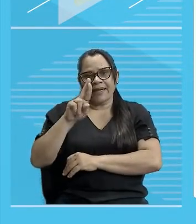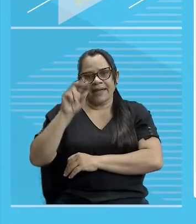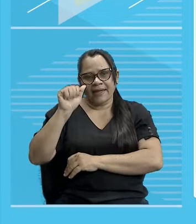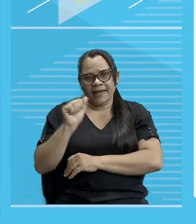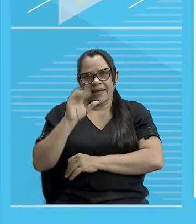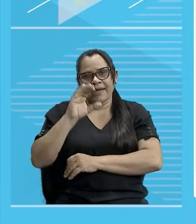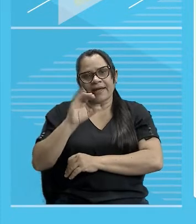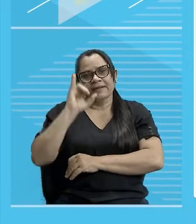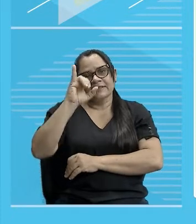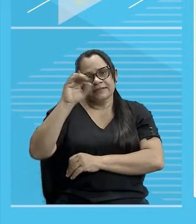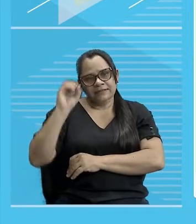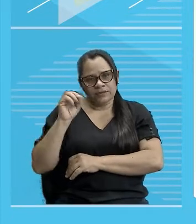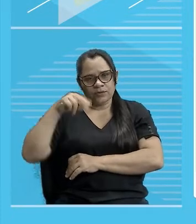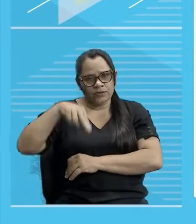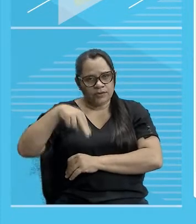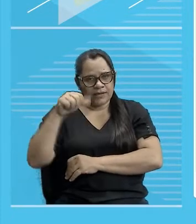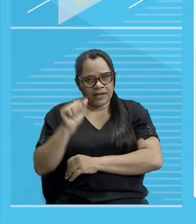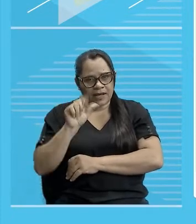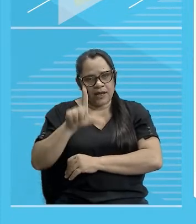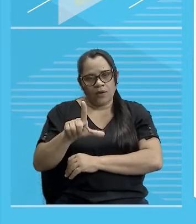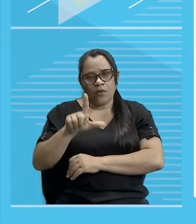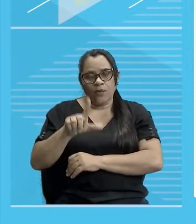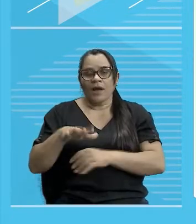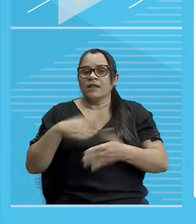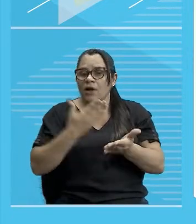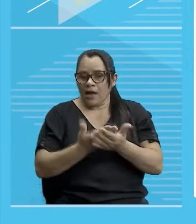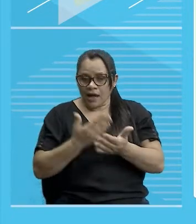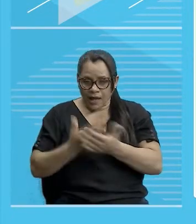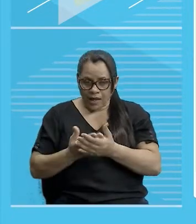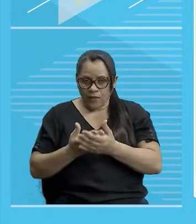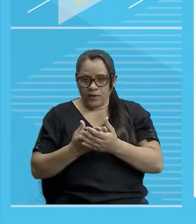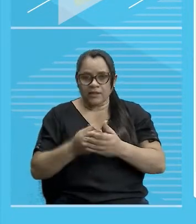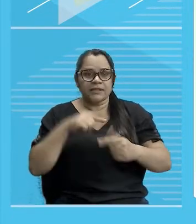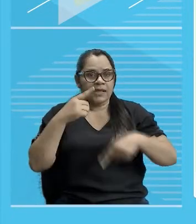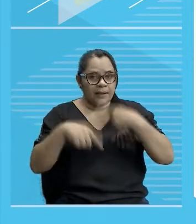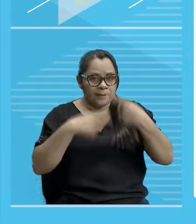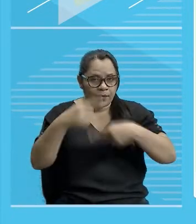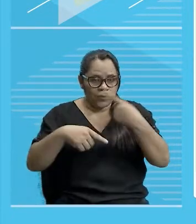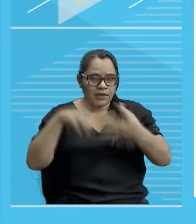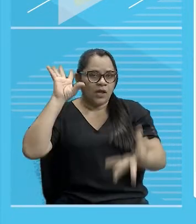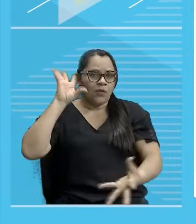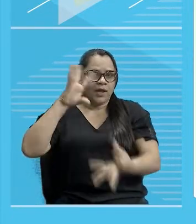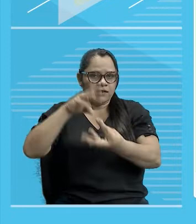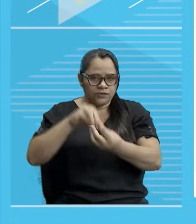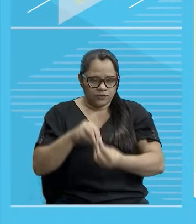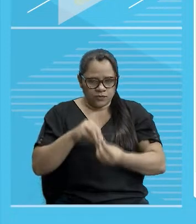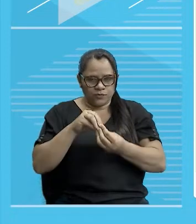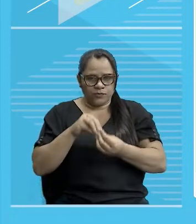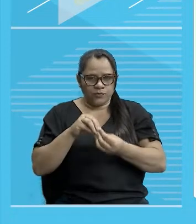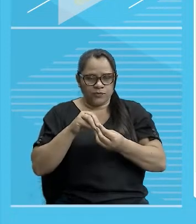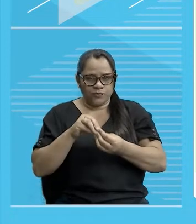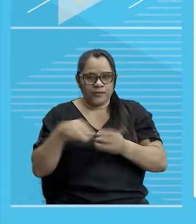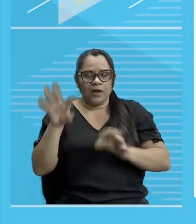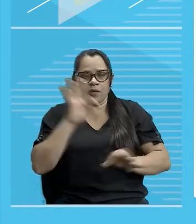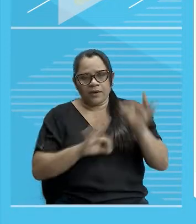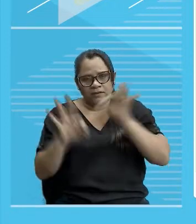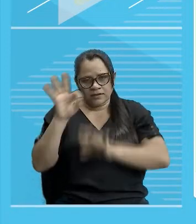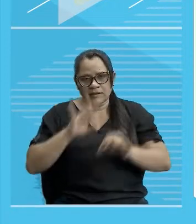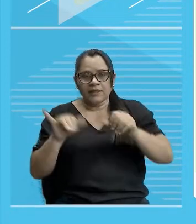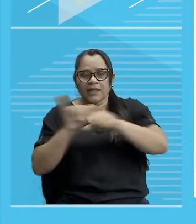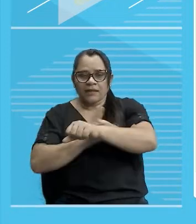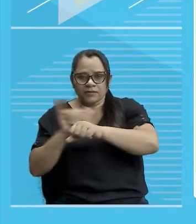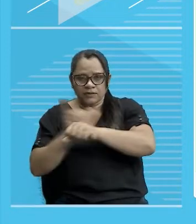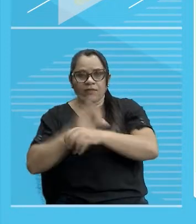aula que vai vir posterior vai ser o resumo de planejamento estratégico tático operacional eu vou